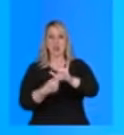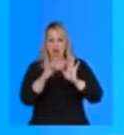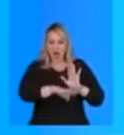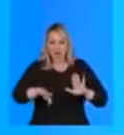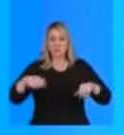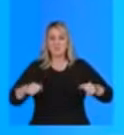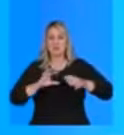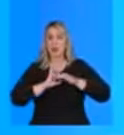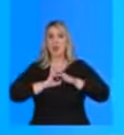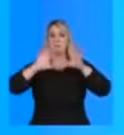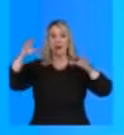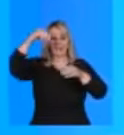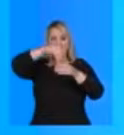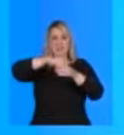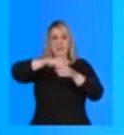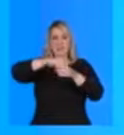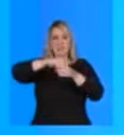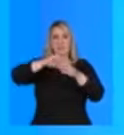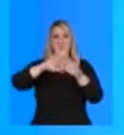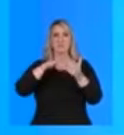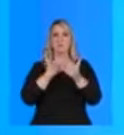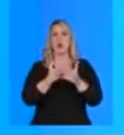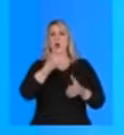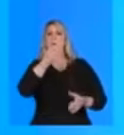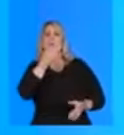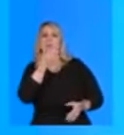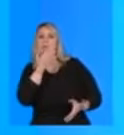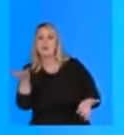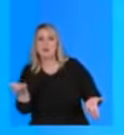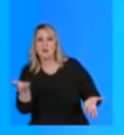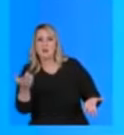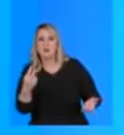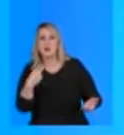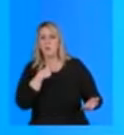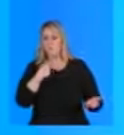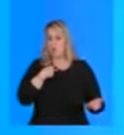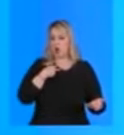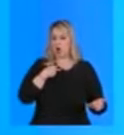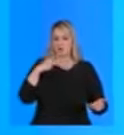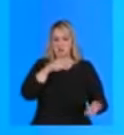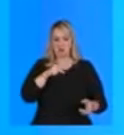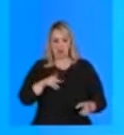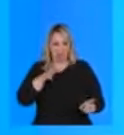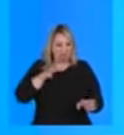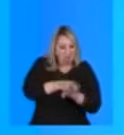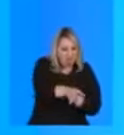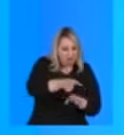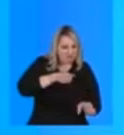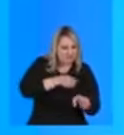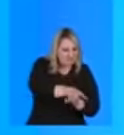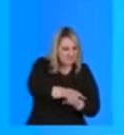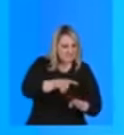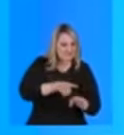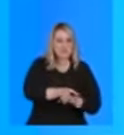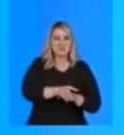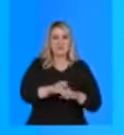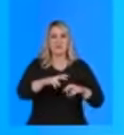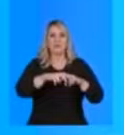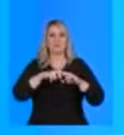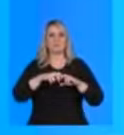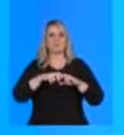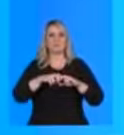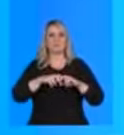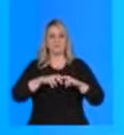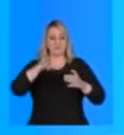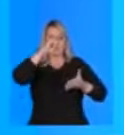liberdade dentro de sala de aula para dar sua opinião não pode um professor querer impor ao aluno por exemplo uma uma prova de